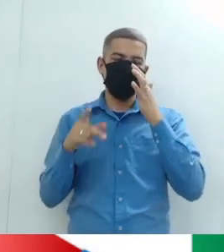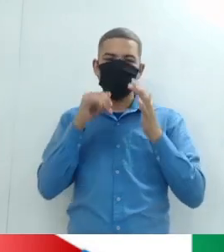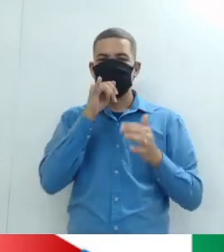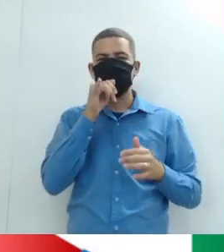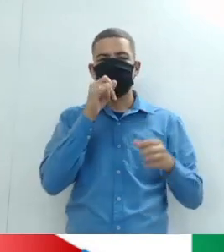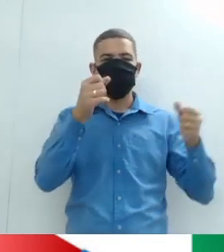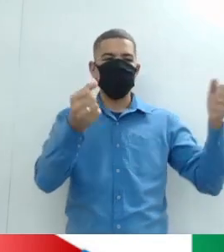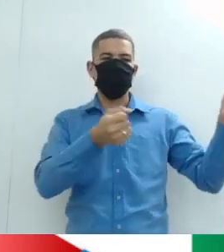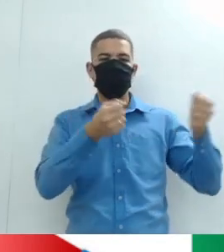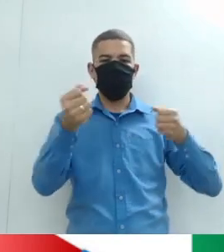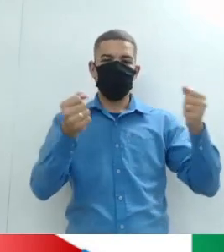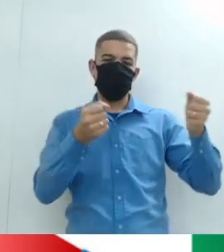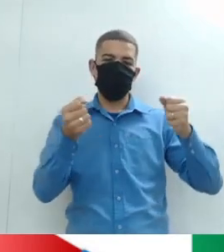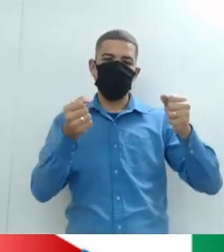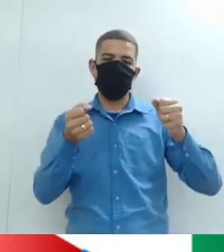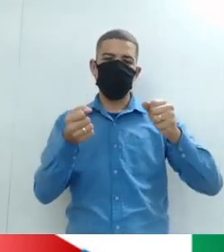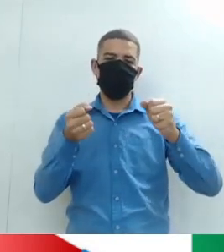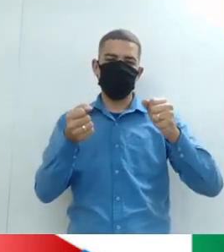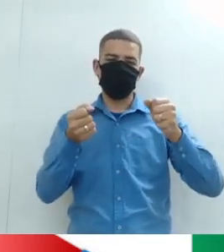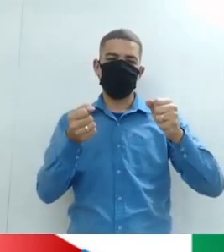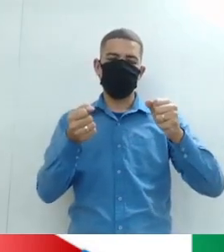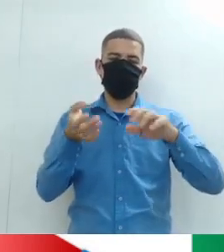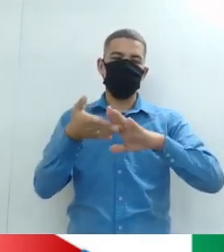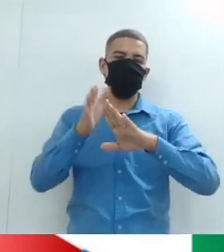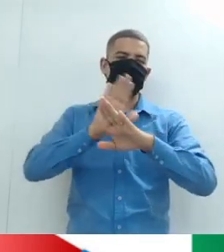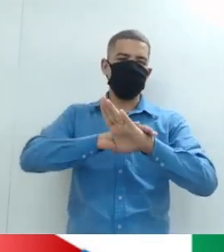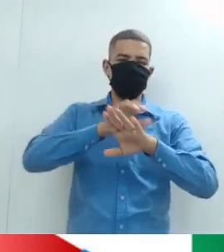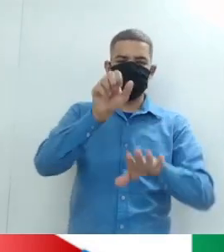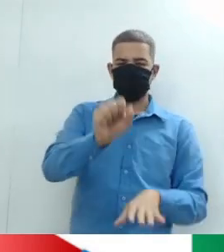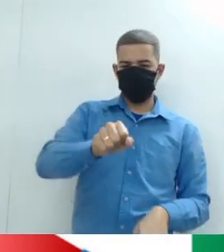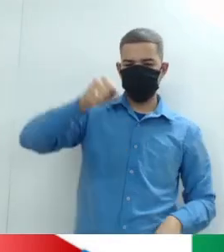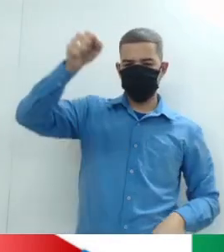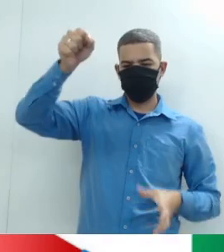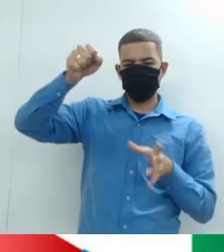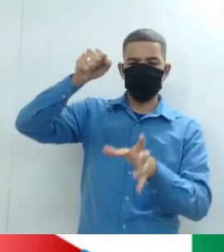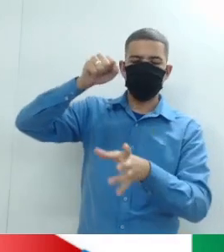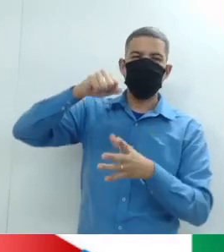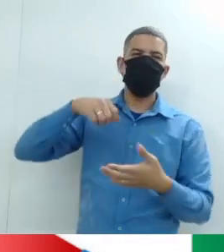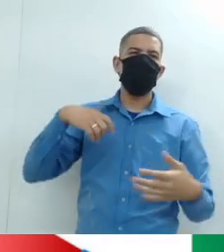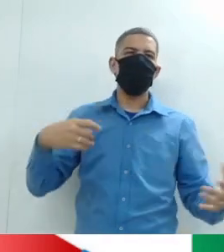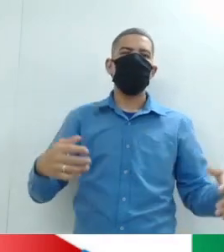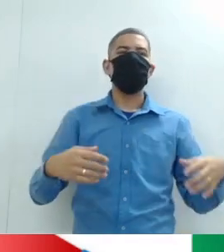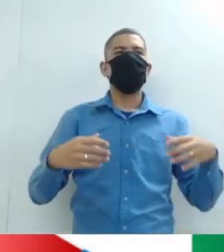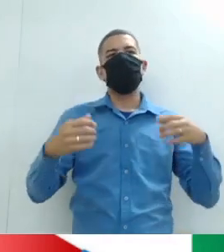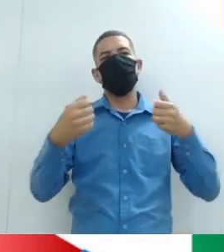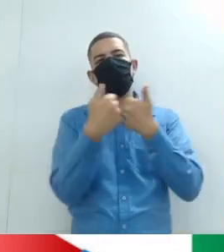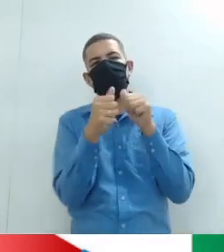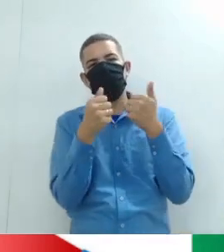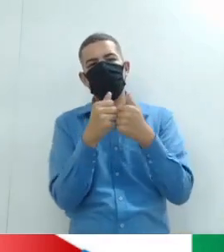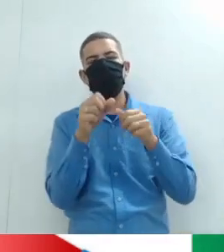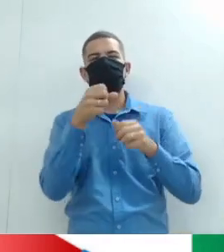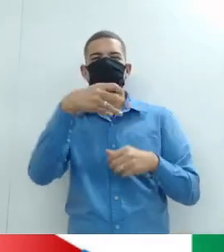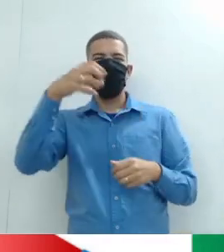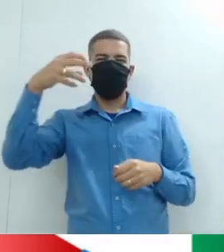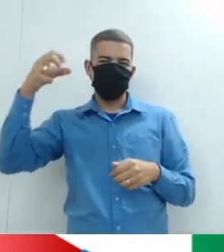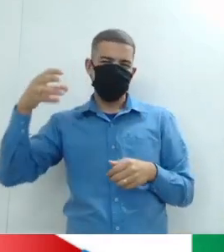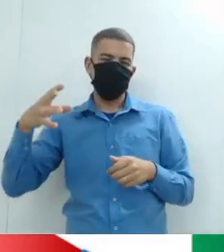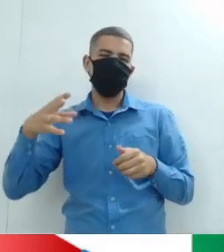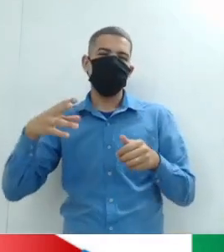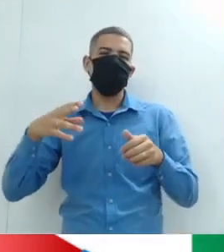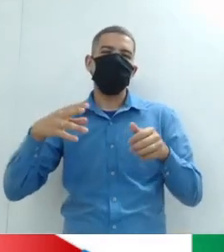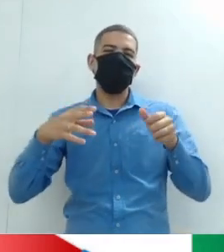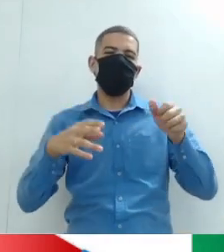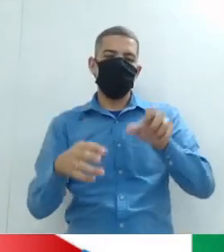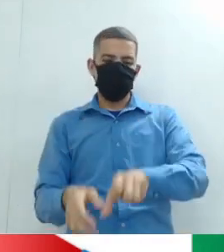você usa para viajar, daquela espaço que o ônibus tem para você guardar a sua mala, tanto em cima lá